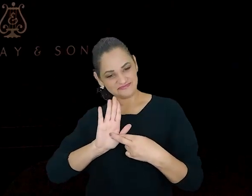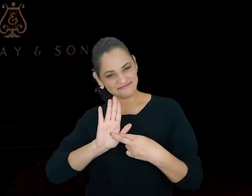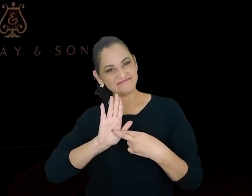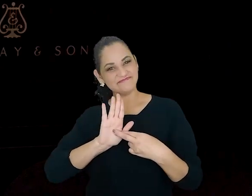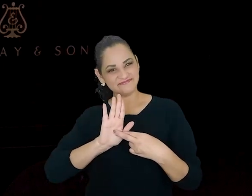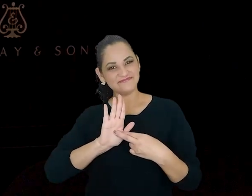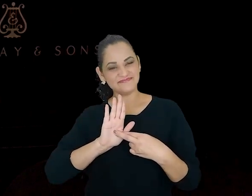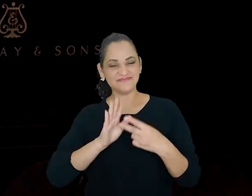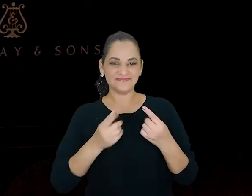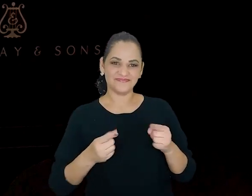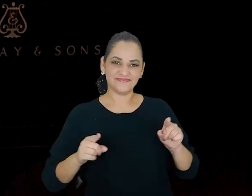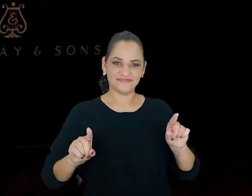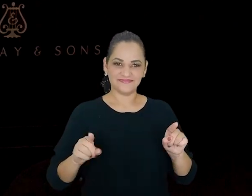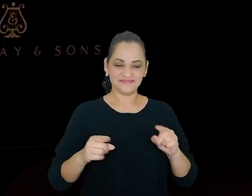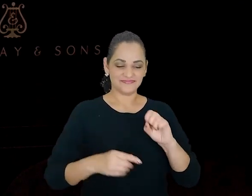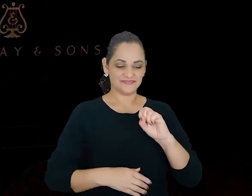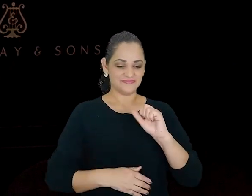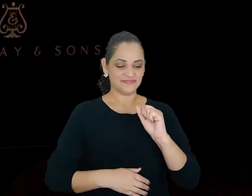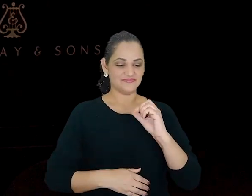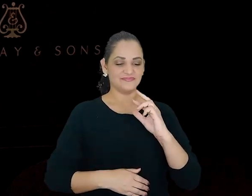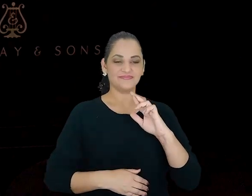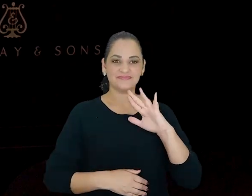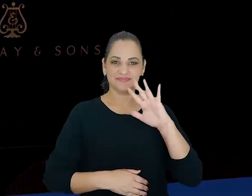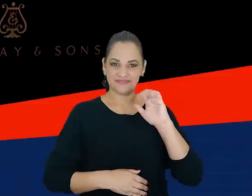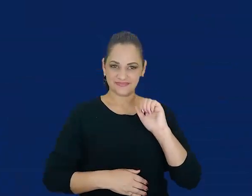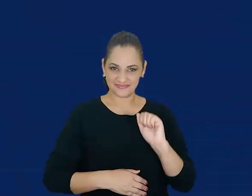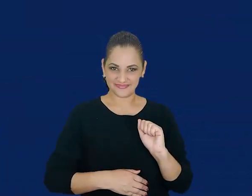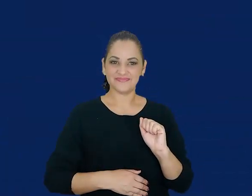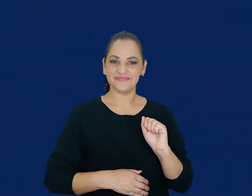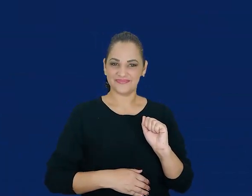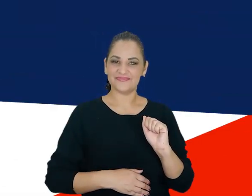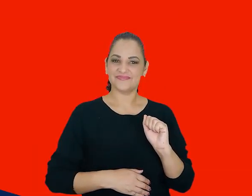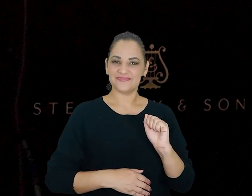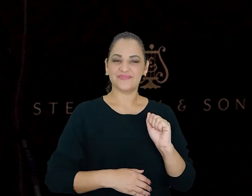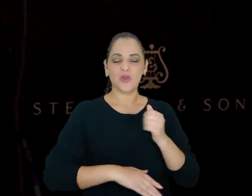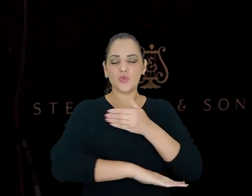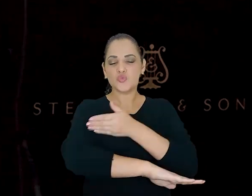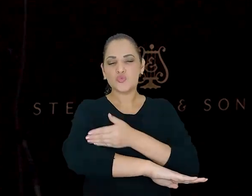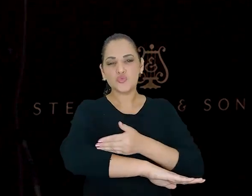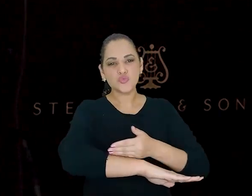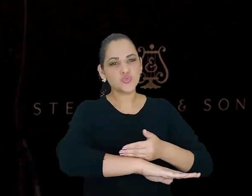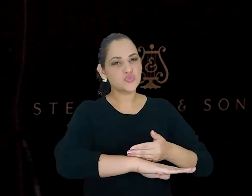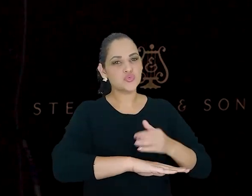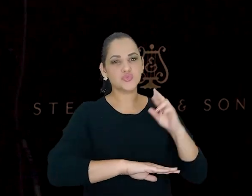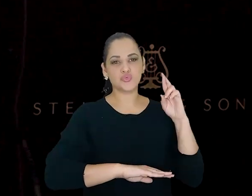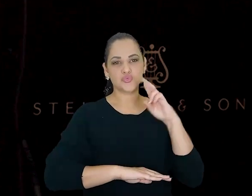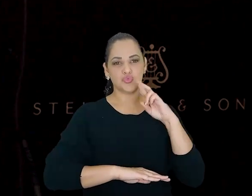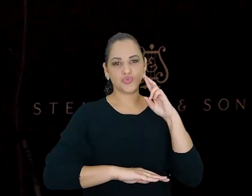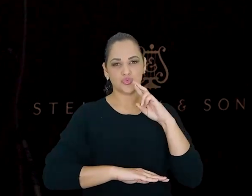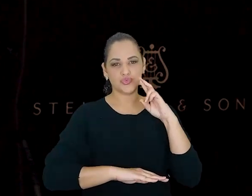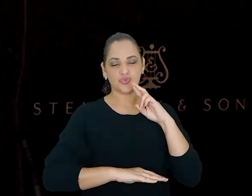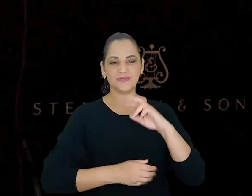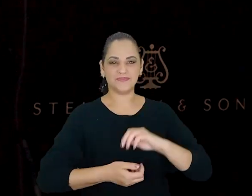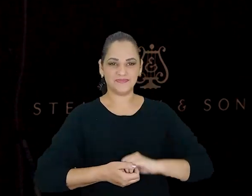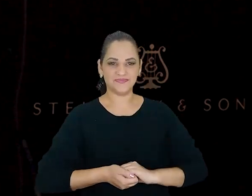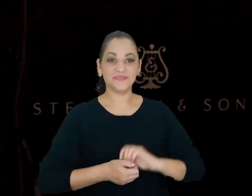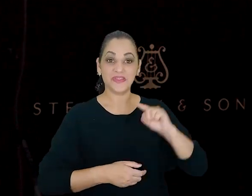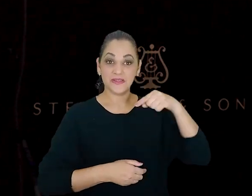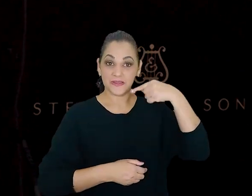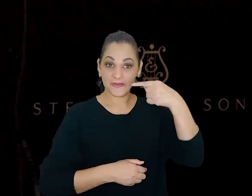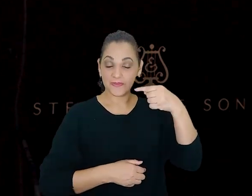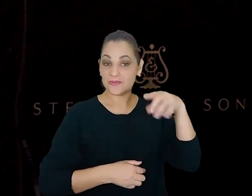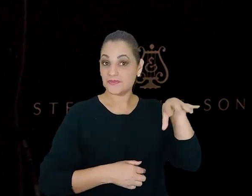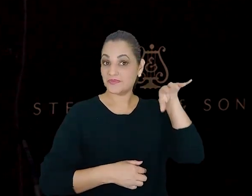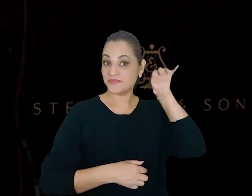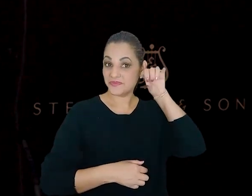representatividade da música sacra ortodoxa russa. Na sequência, ouviremos alguns vídeos que